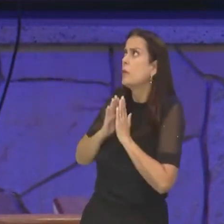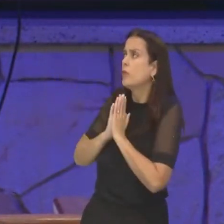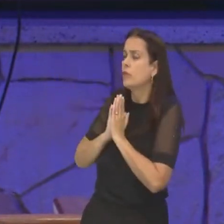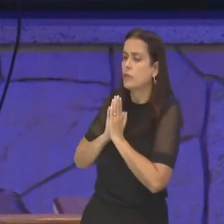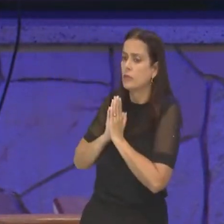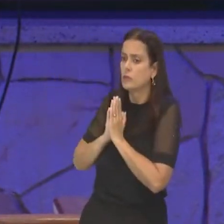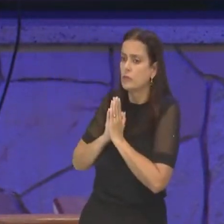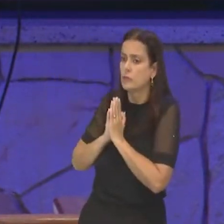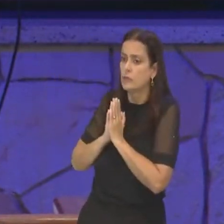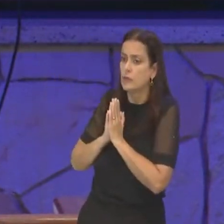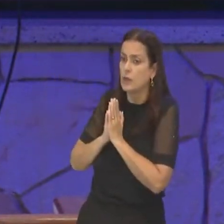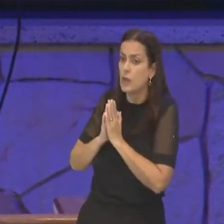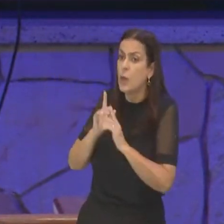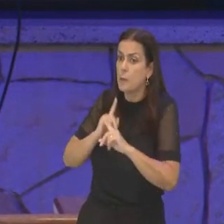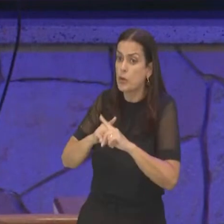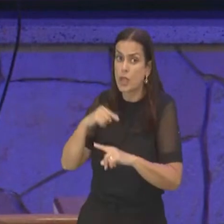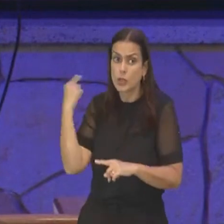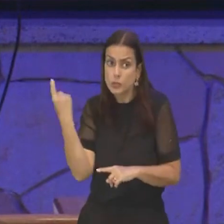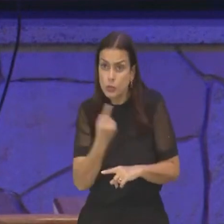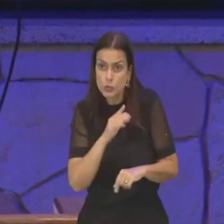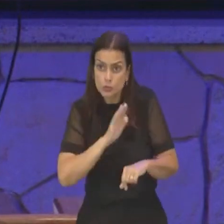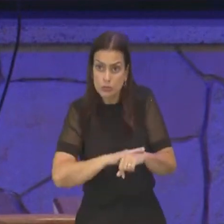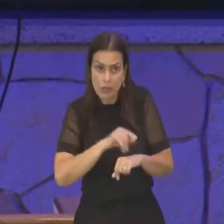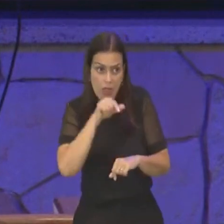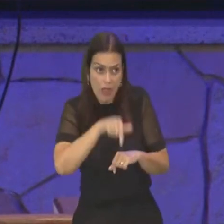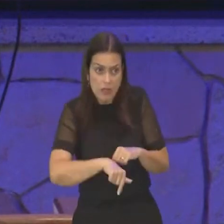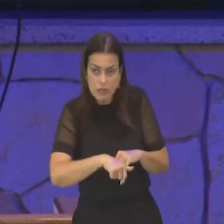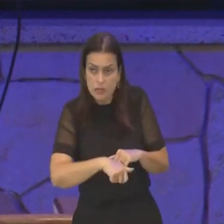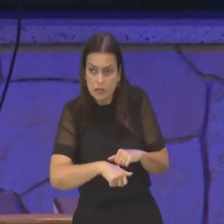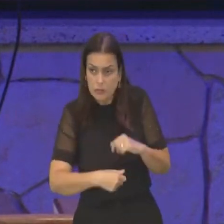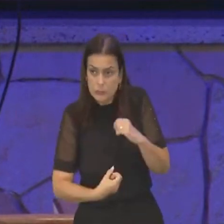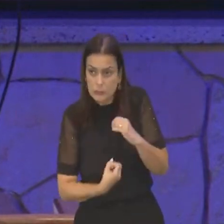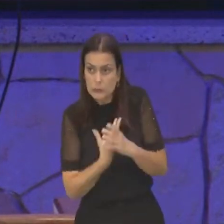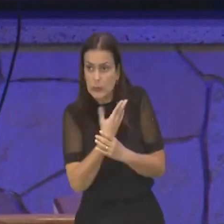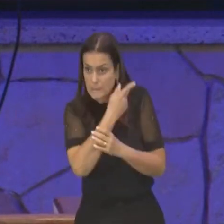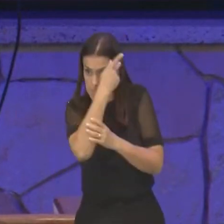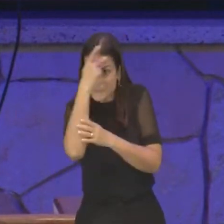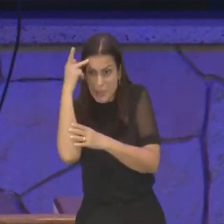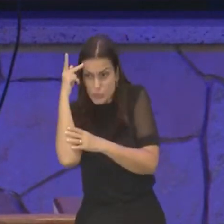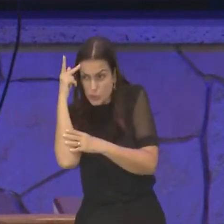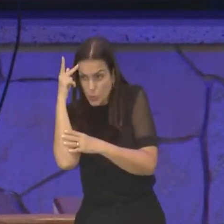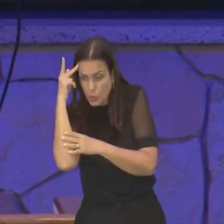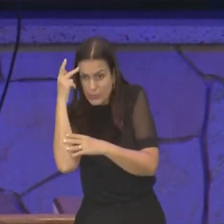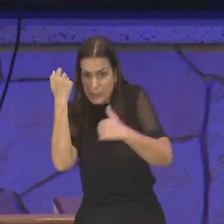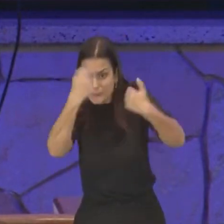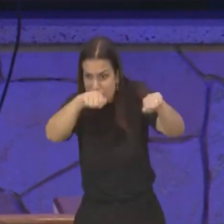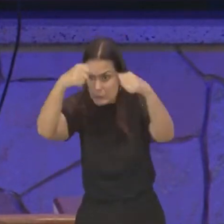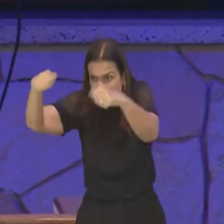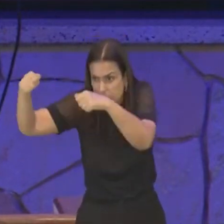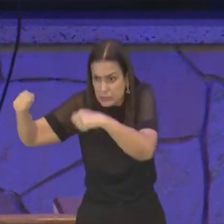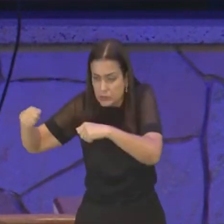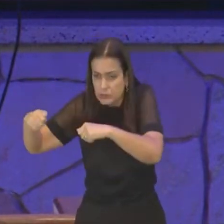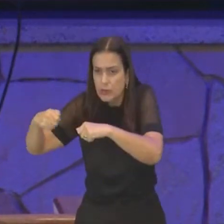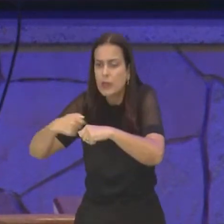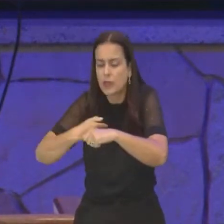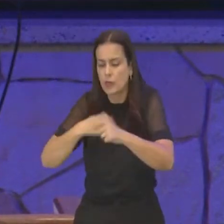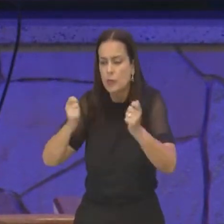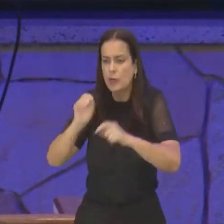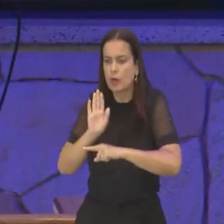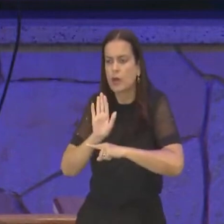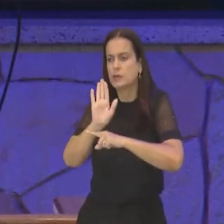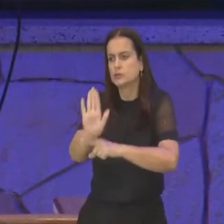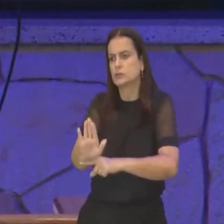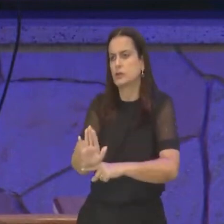para que enquanto em nosso meio surgirem necessitados, possamos estender a mão, possamos repartir o